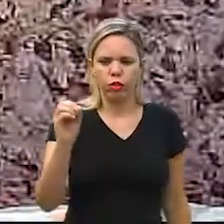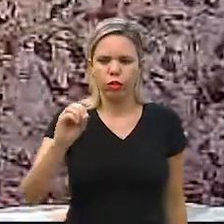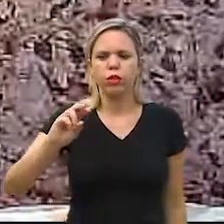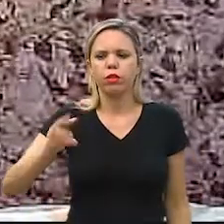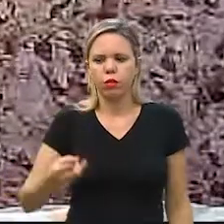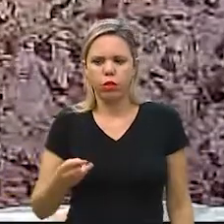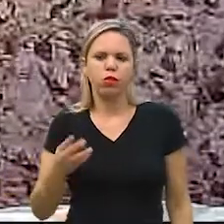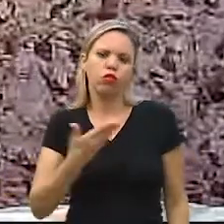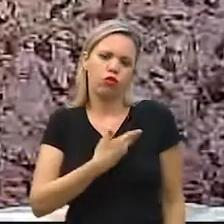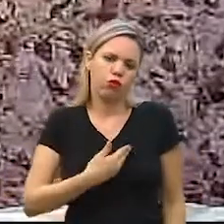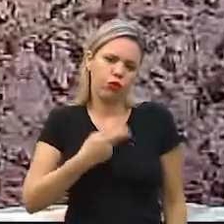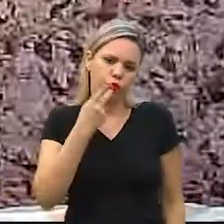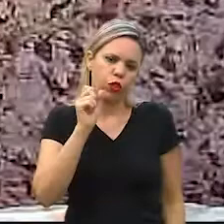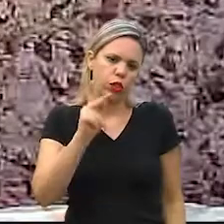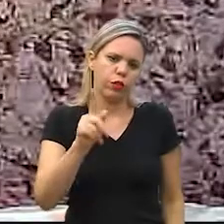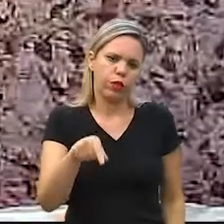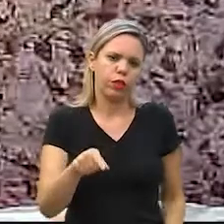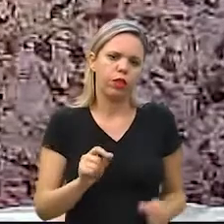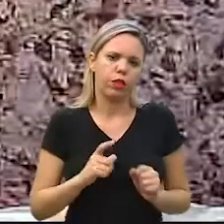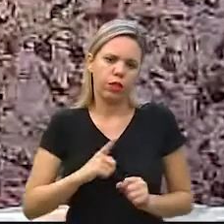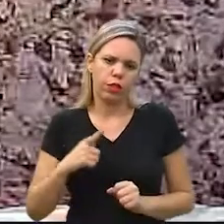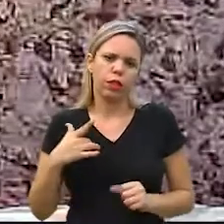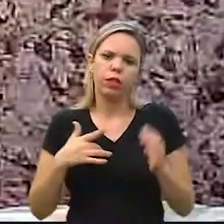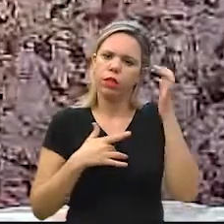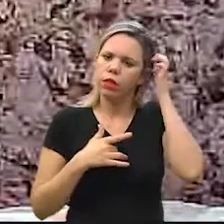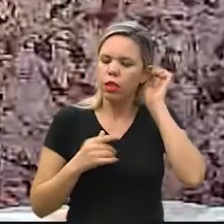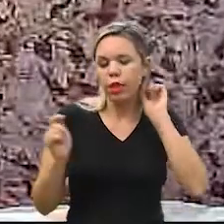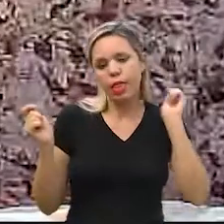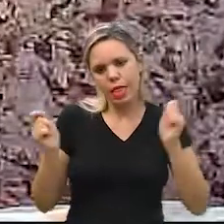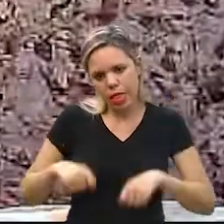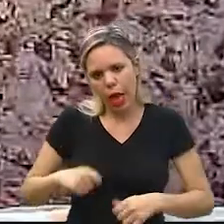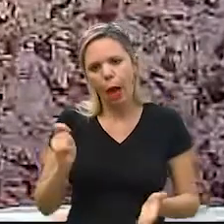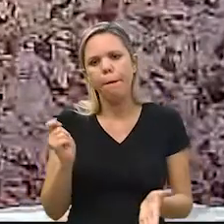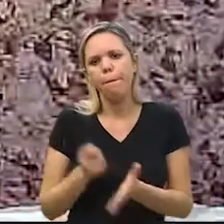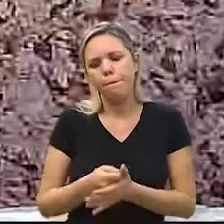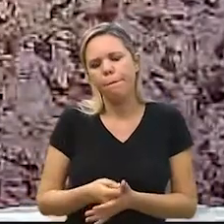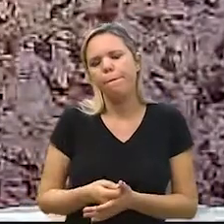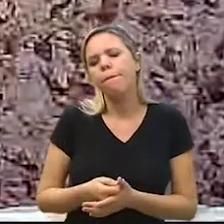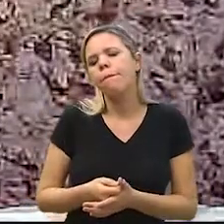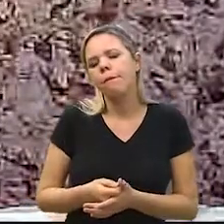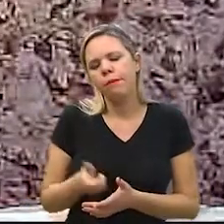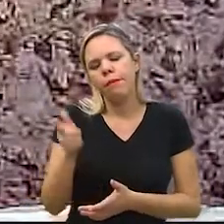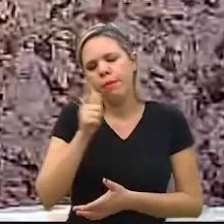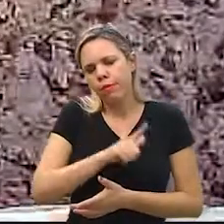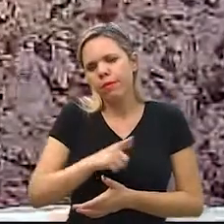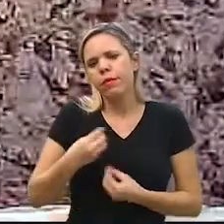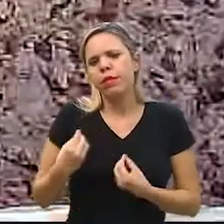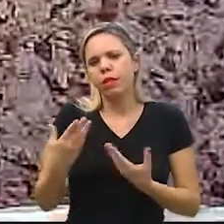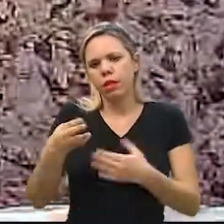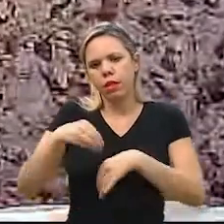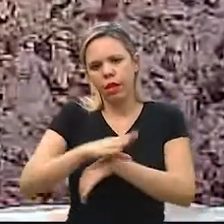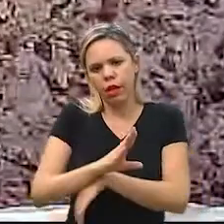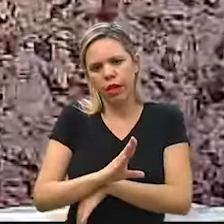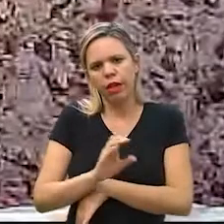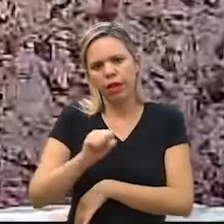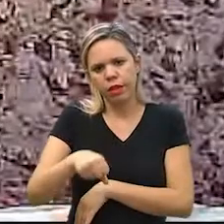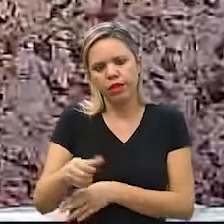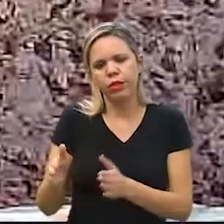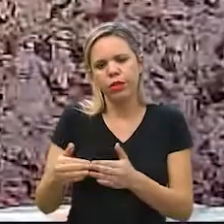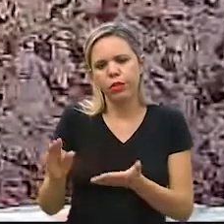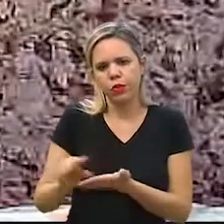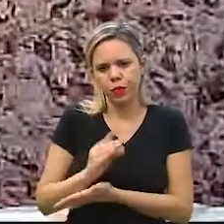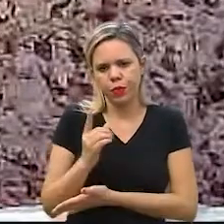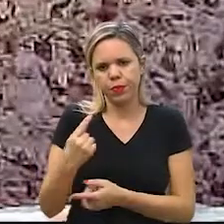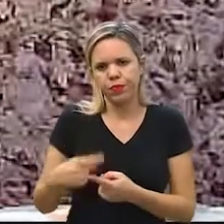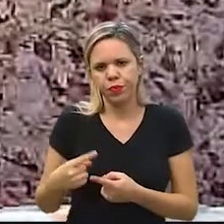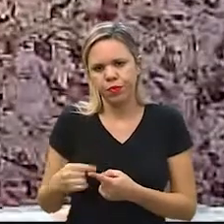Aí o governo federal fala, ok, você tem saúde, né, financeira, e com isso eu vou dar aval, você pode pegar um empréstimo,